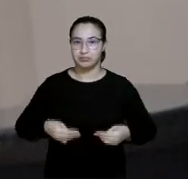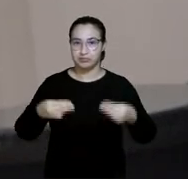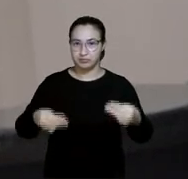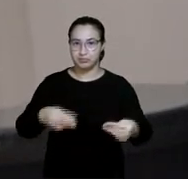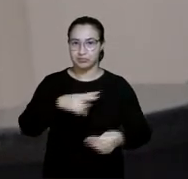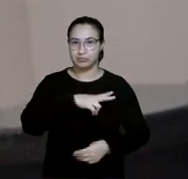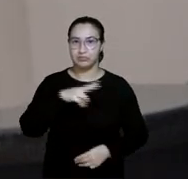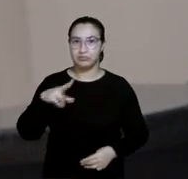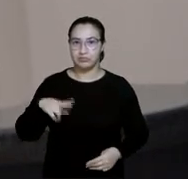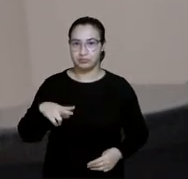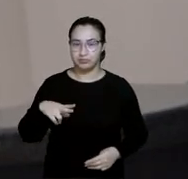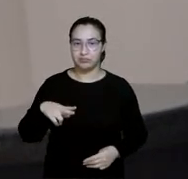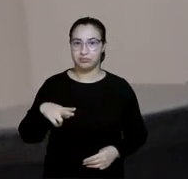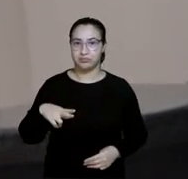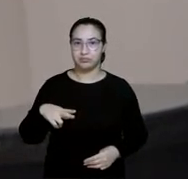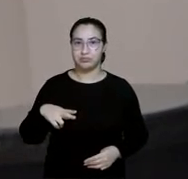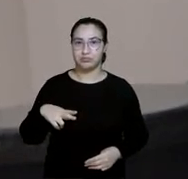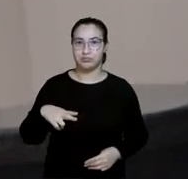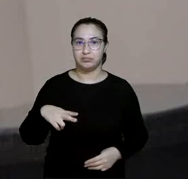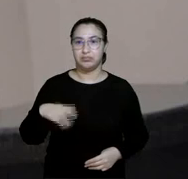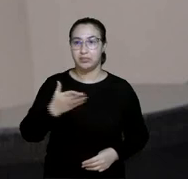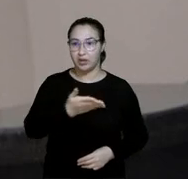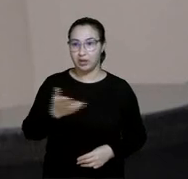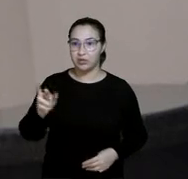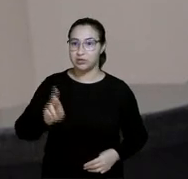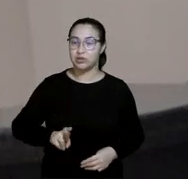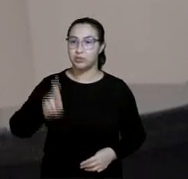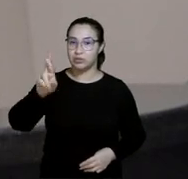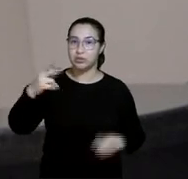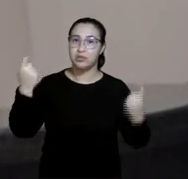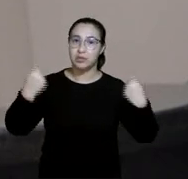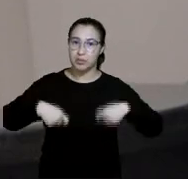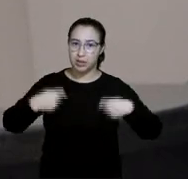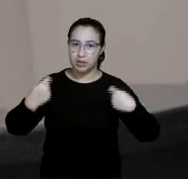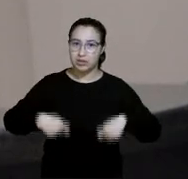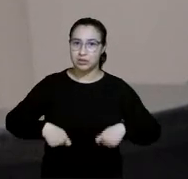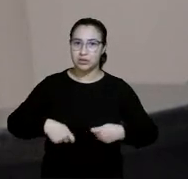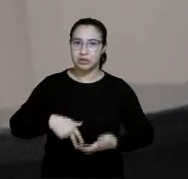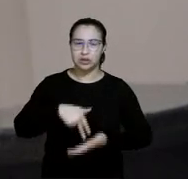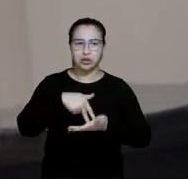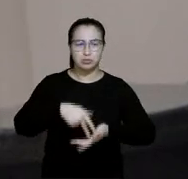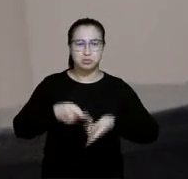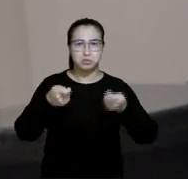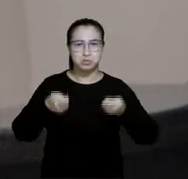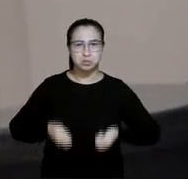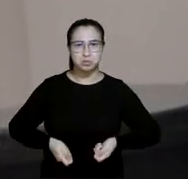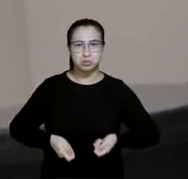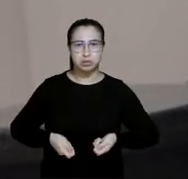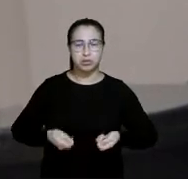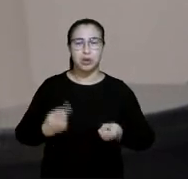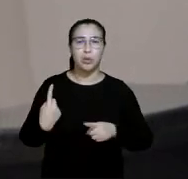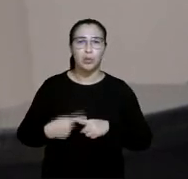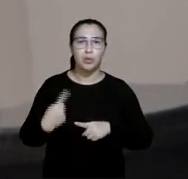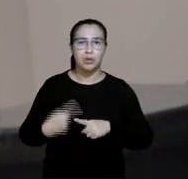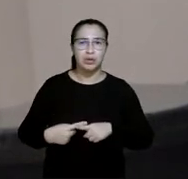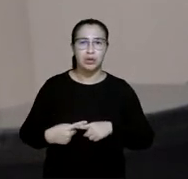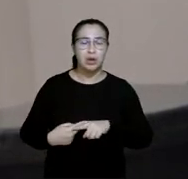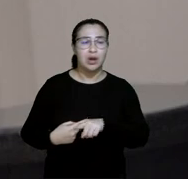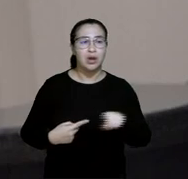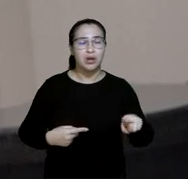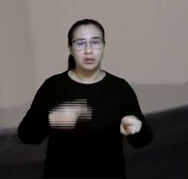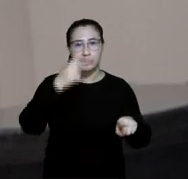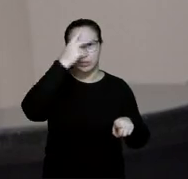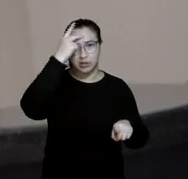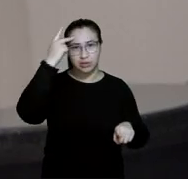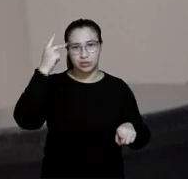aos órgãos competentes, delegado Egídio, que tomem uma providência, porque à medida que candidatos se põem à